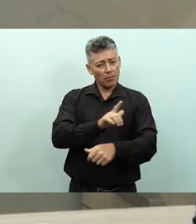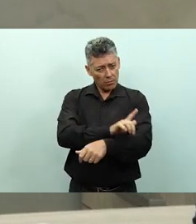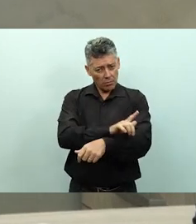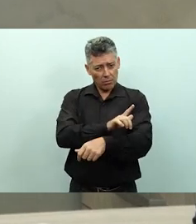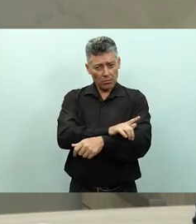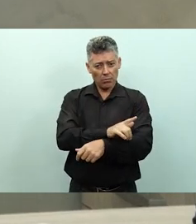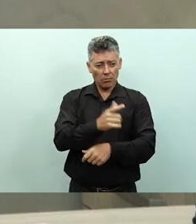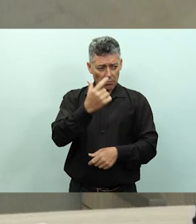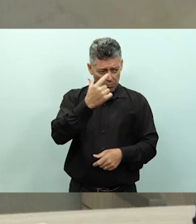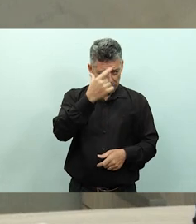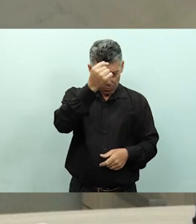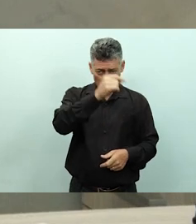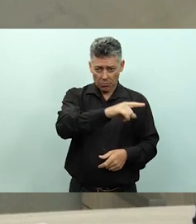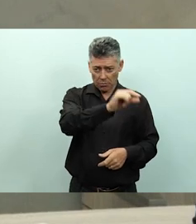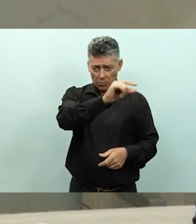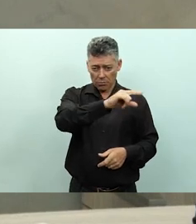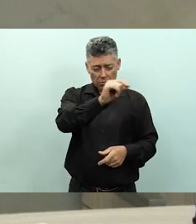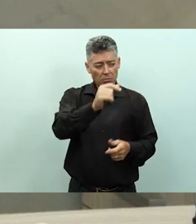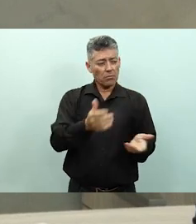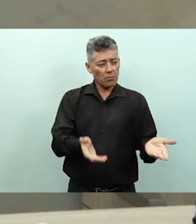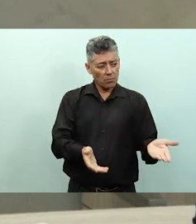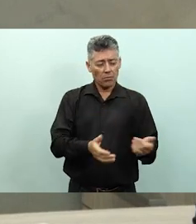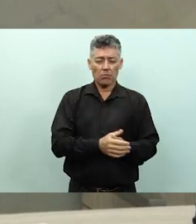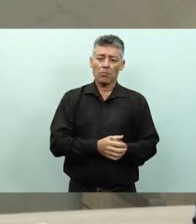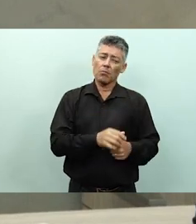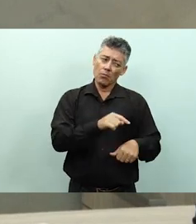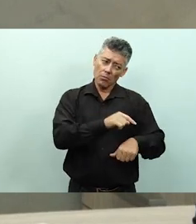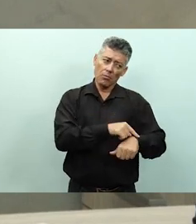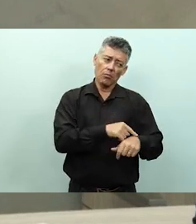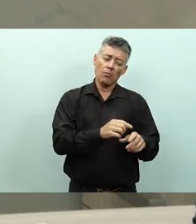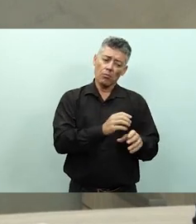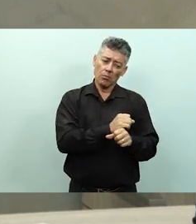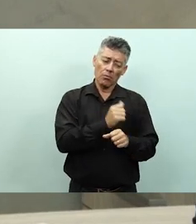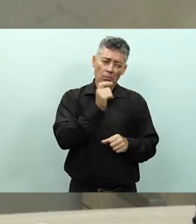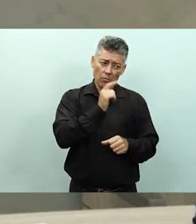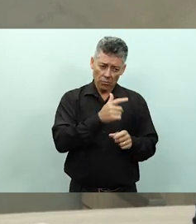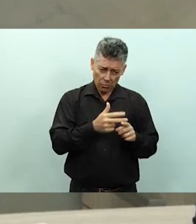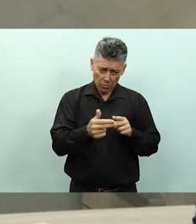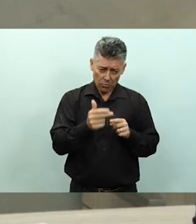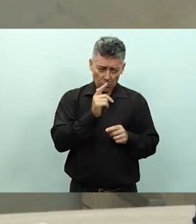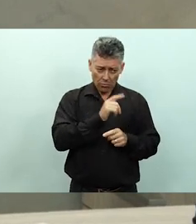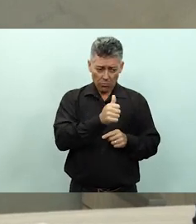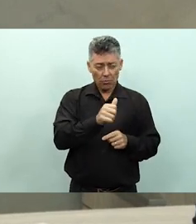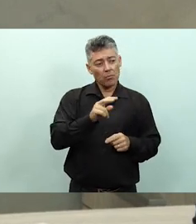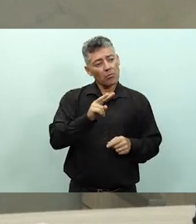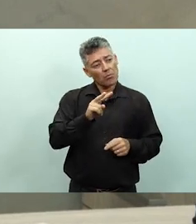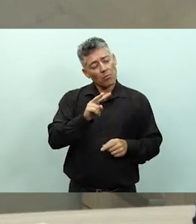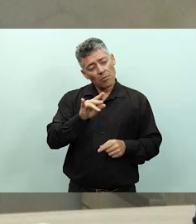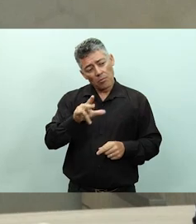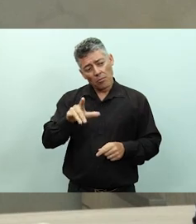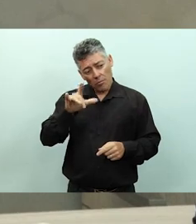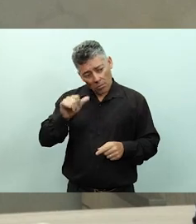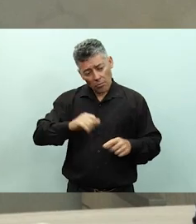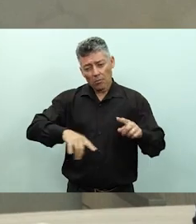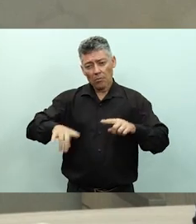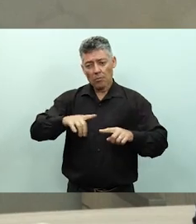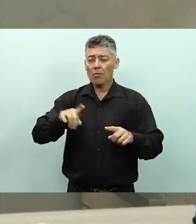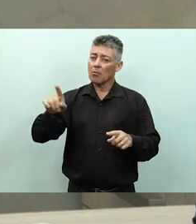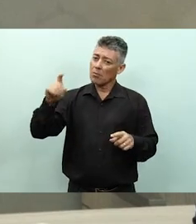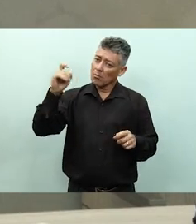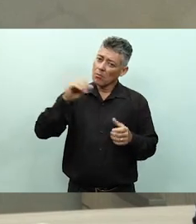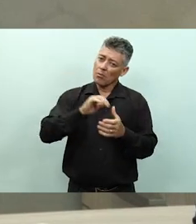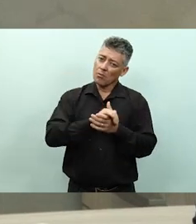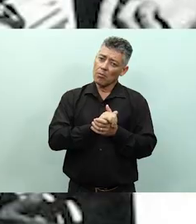Garibaldi foi eleito nessa época. Um dado interessante também é que a eleição foi vencida por Garibaldi e Vilma disputou a eleição com o seu